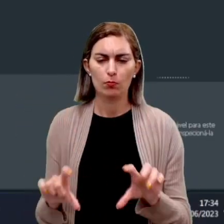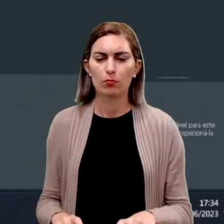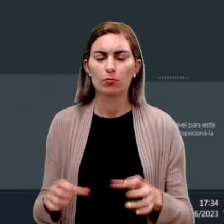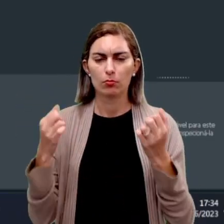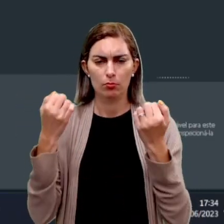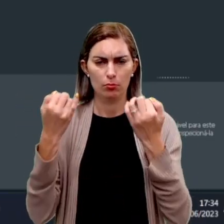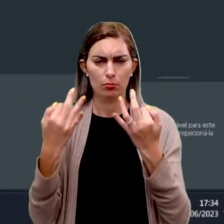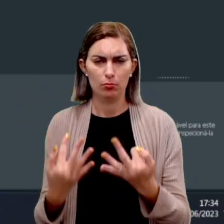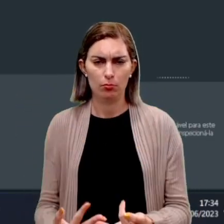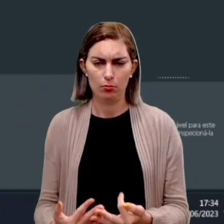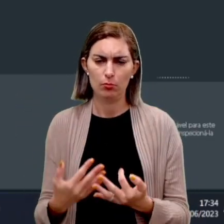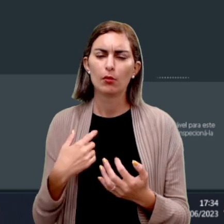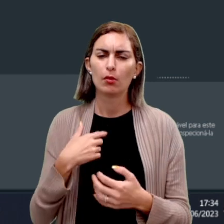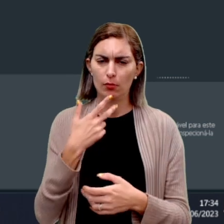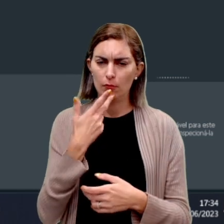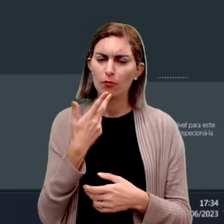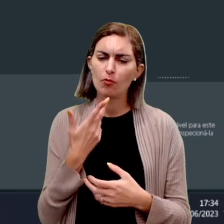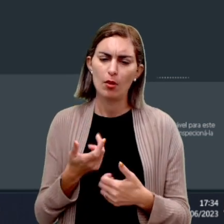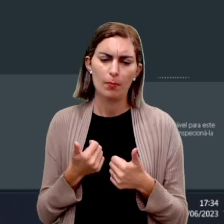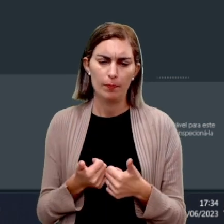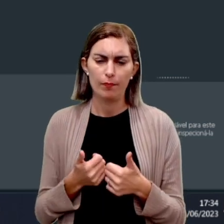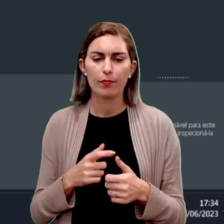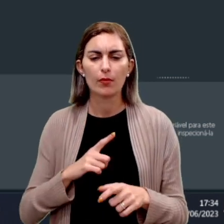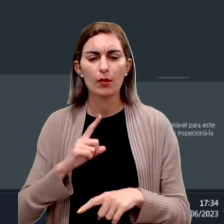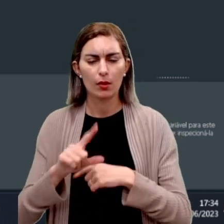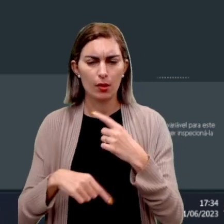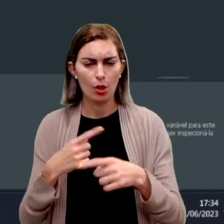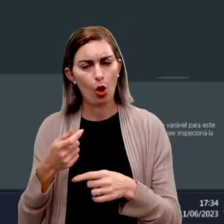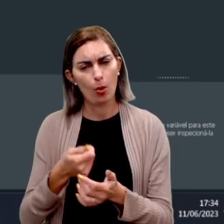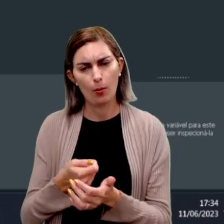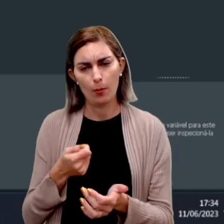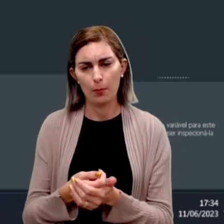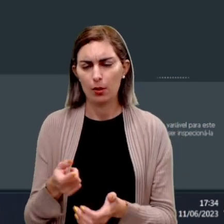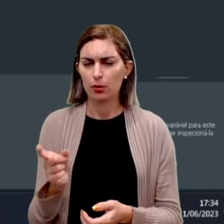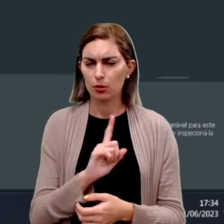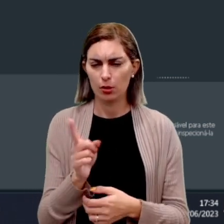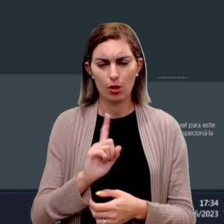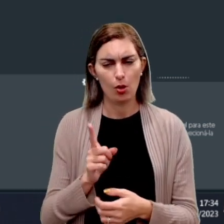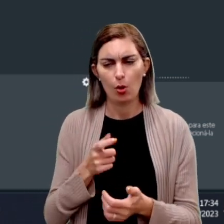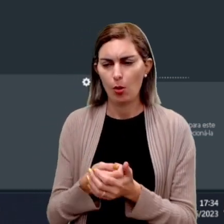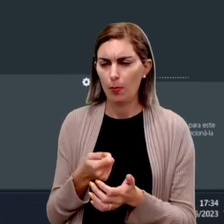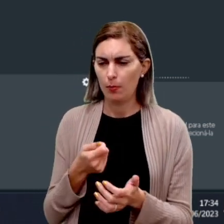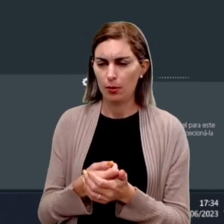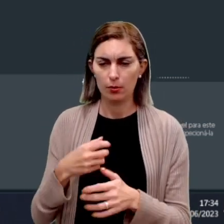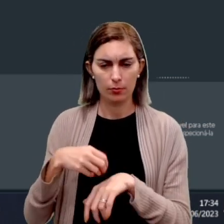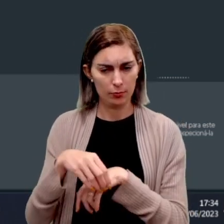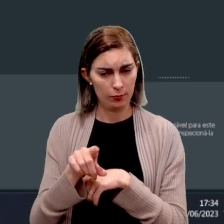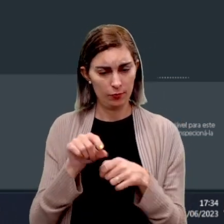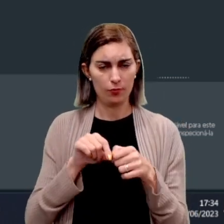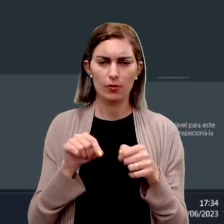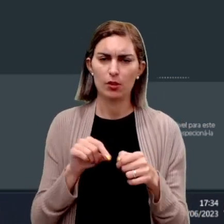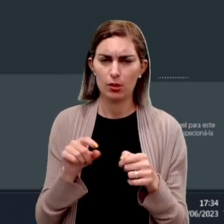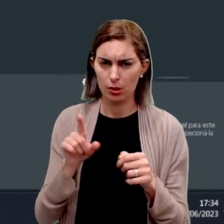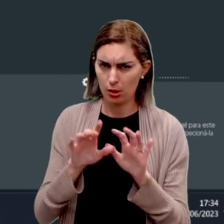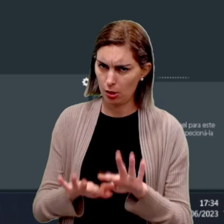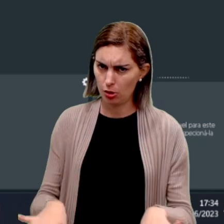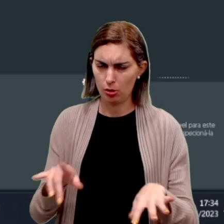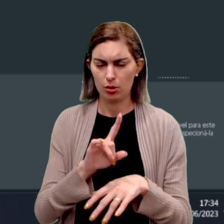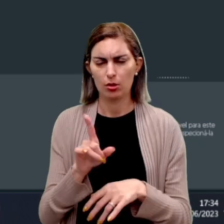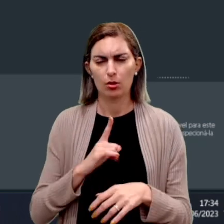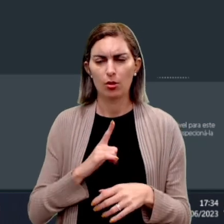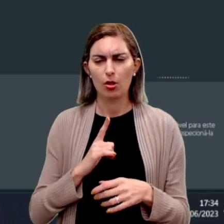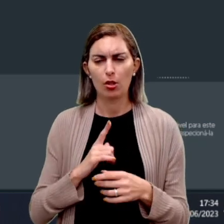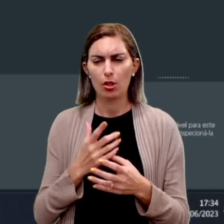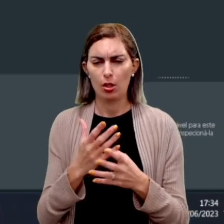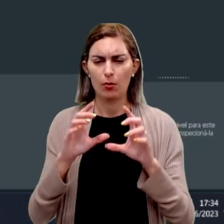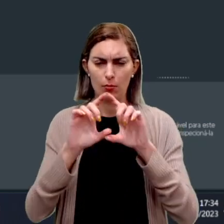descrição narrativa, que eu me sinto confortável. Professor, é obrigado? Não é obrigado a fazer isso, não é obrigado a fazer assim. Tem o escopo